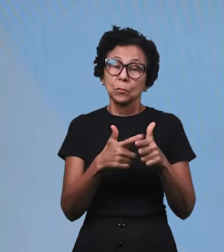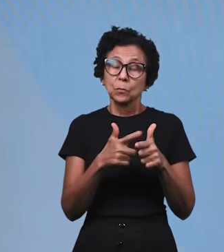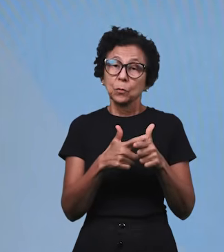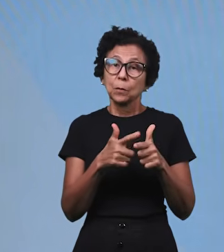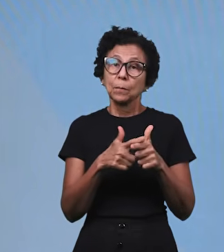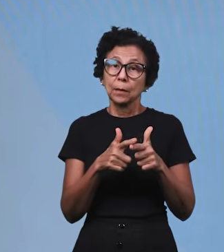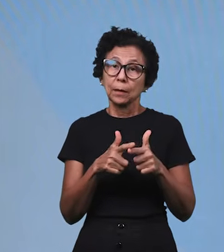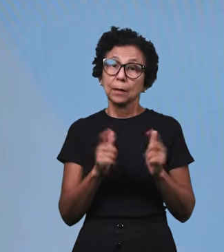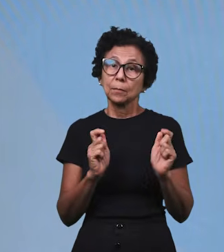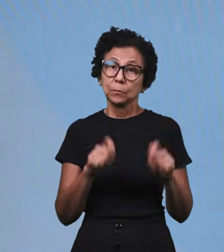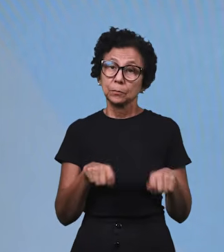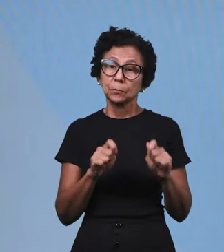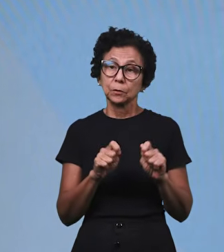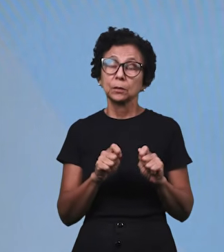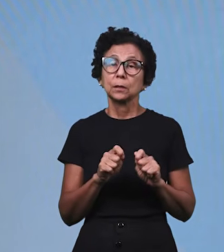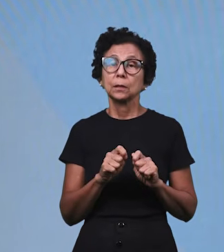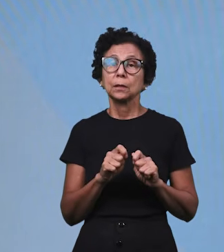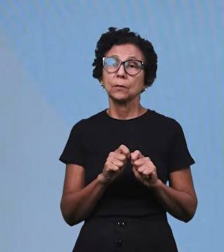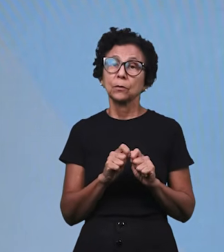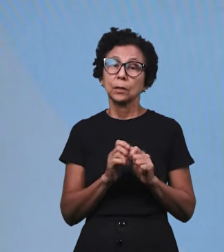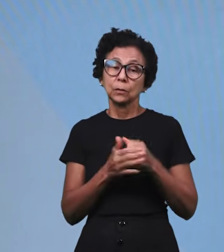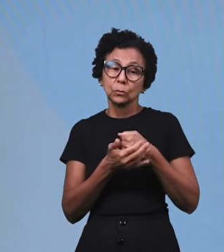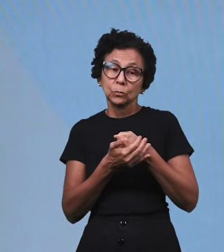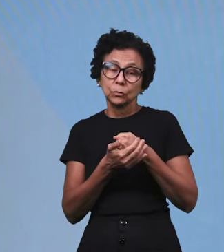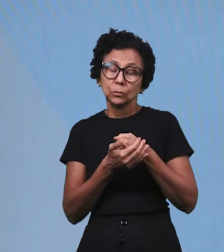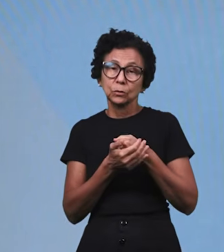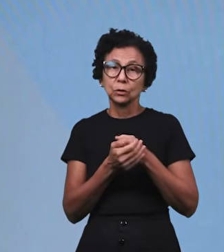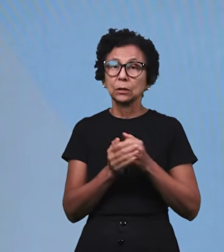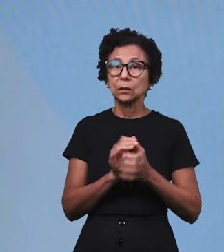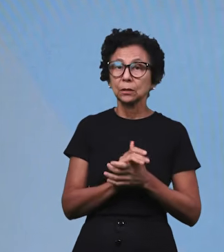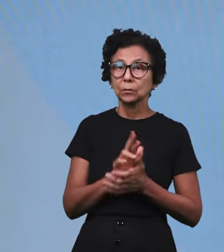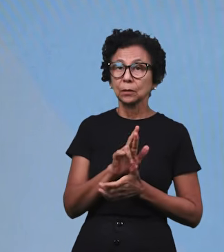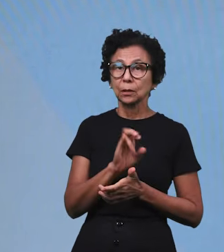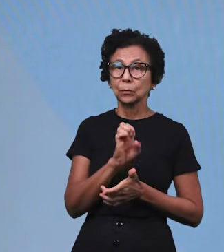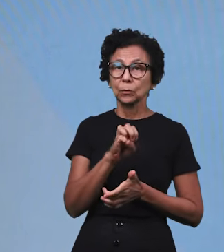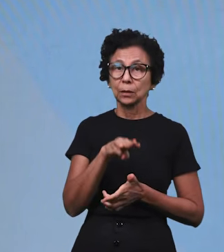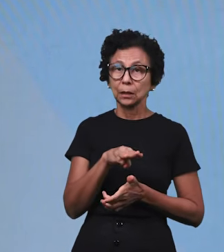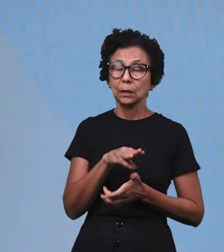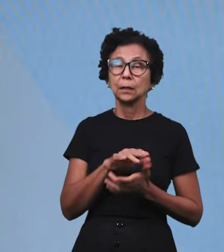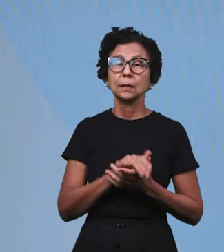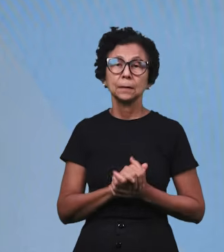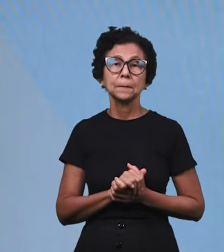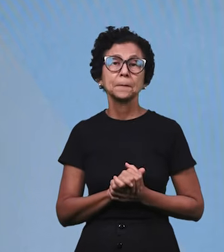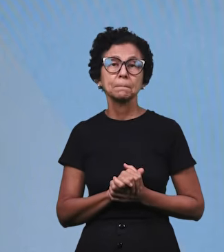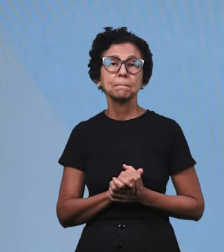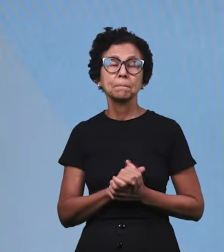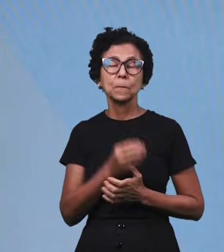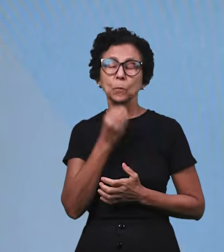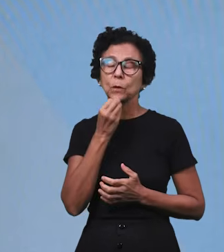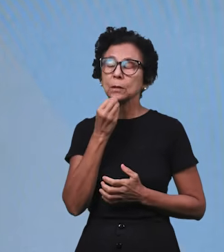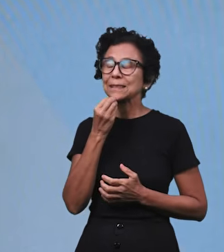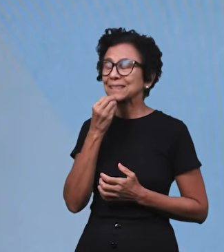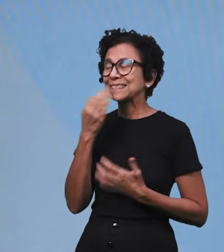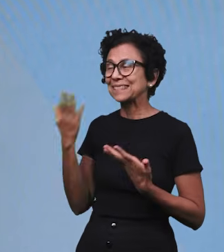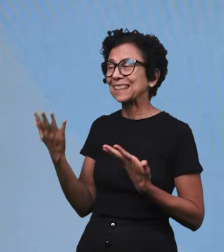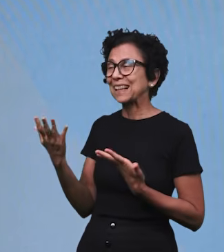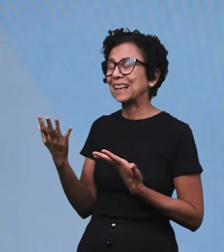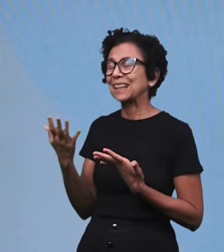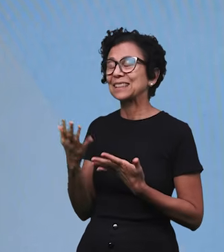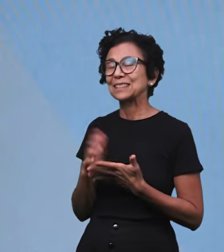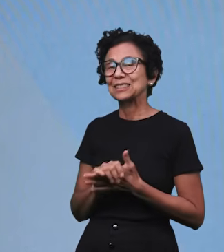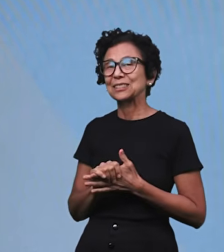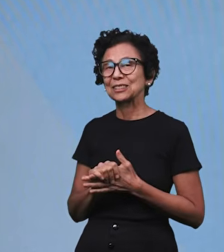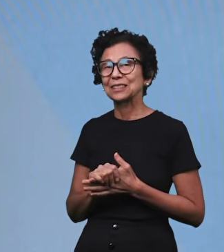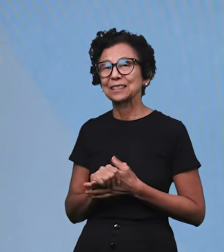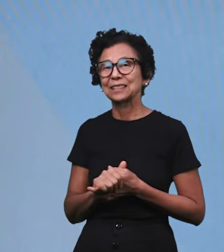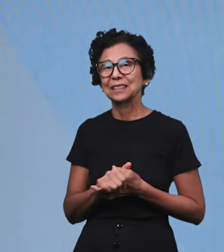que pouco se falam sobre eles. E essa é uma oportunidade muito bacana da gente poder trazer um pouco